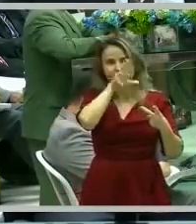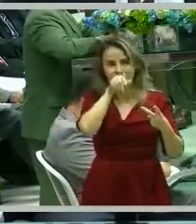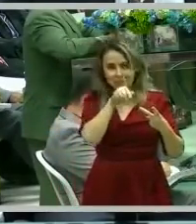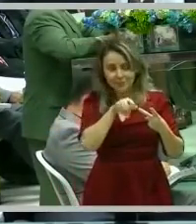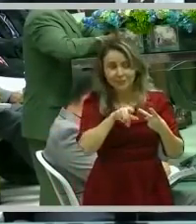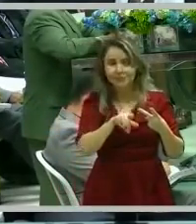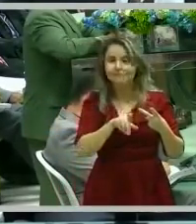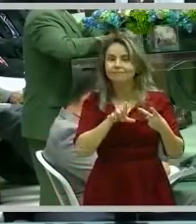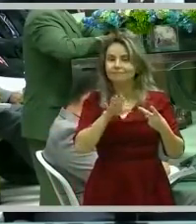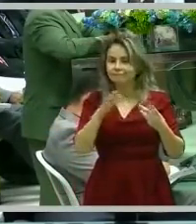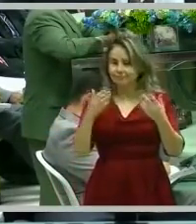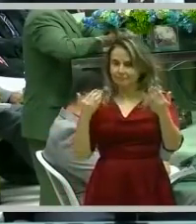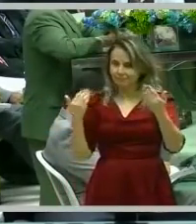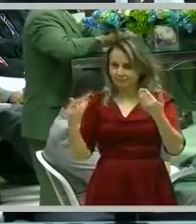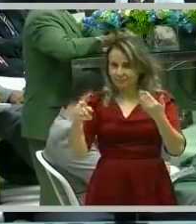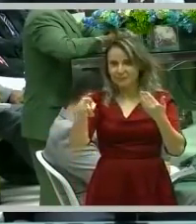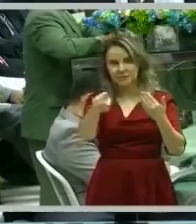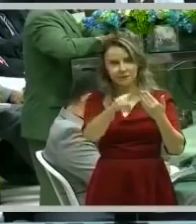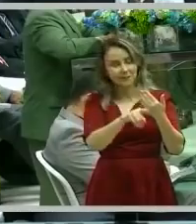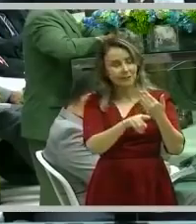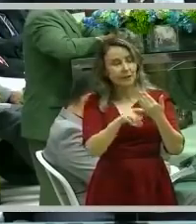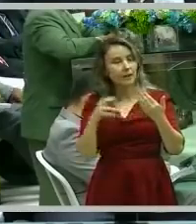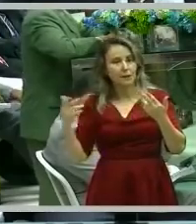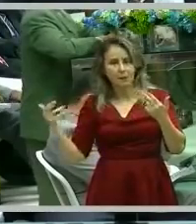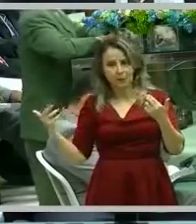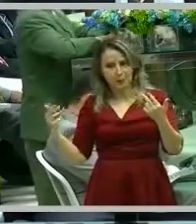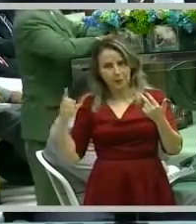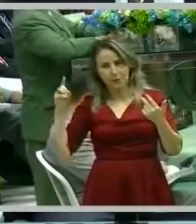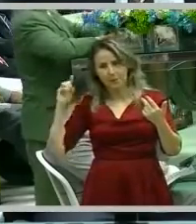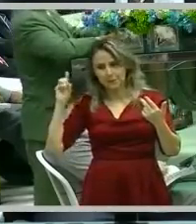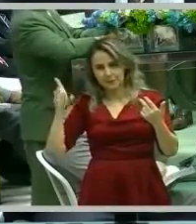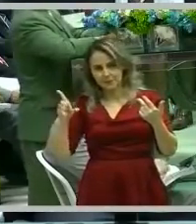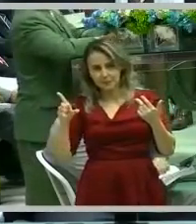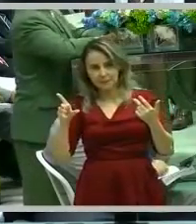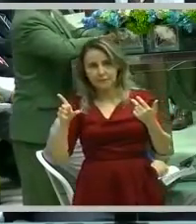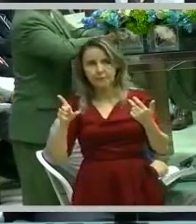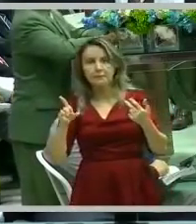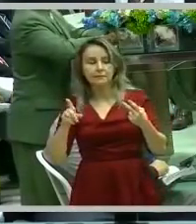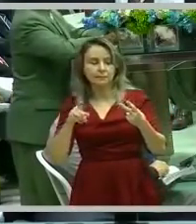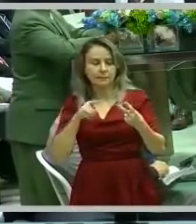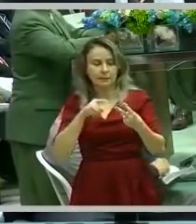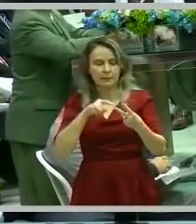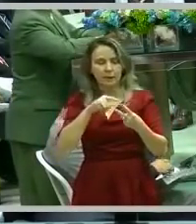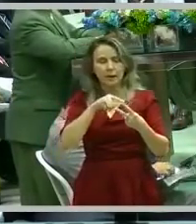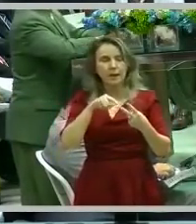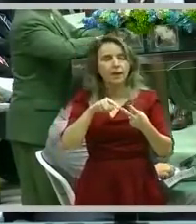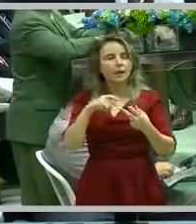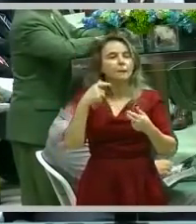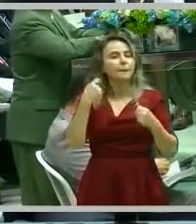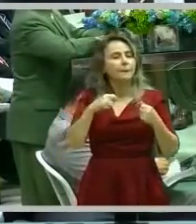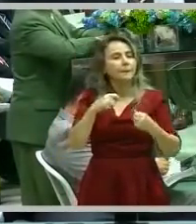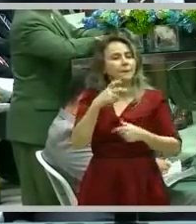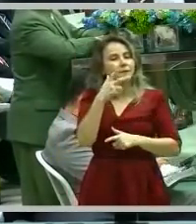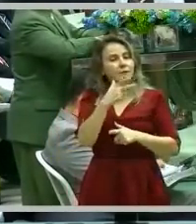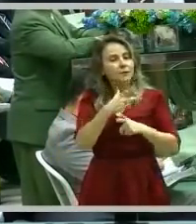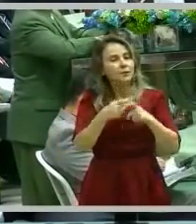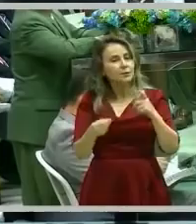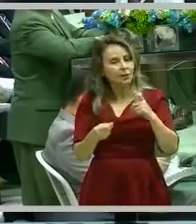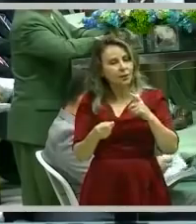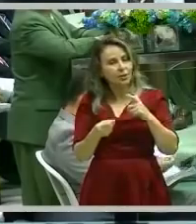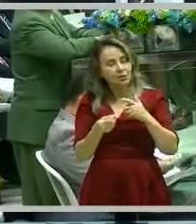exteriores, você primeiro precisa vencer coisas que estão dentro de você. O urso e o leão estão dentro de